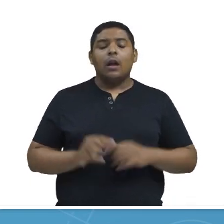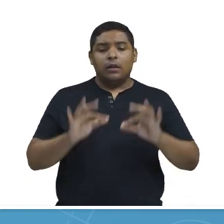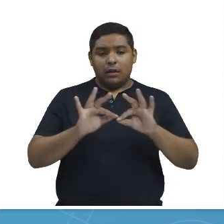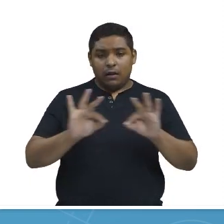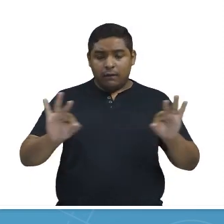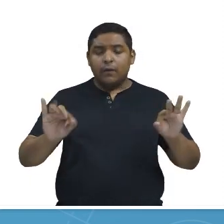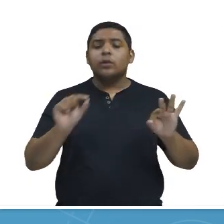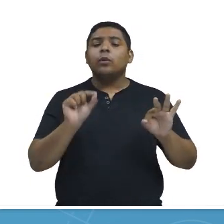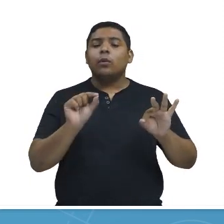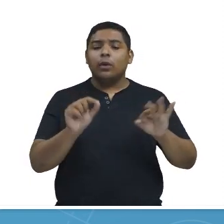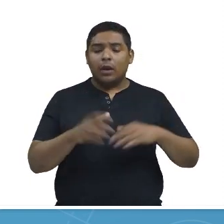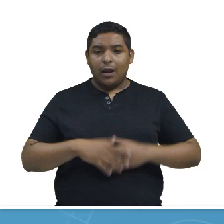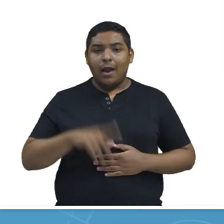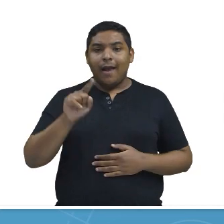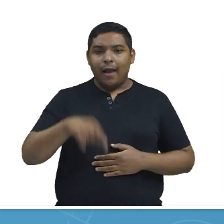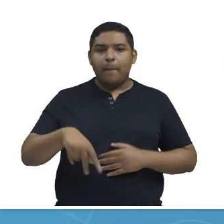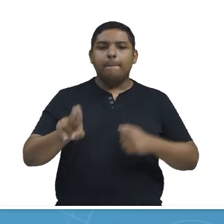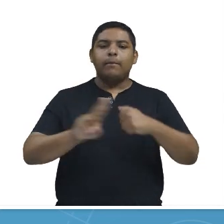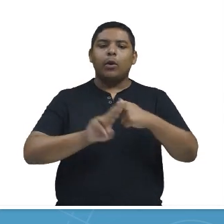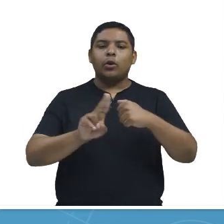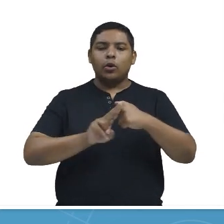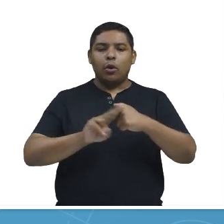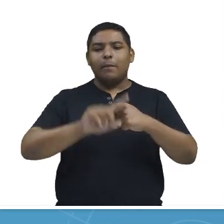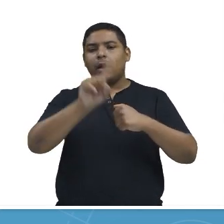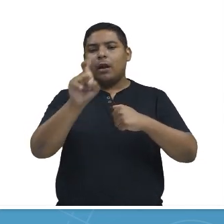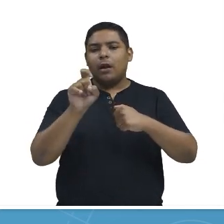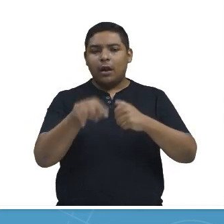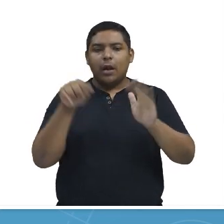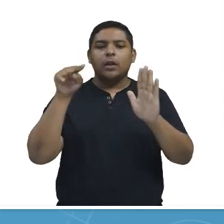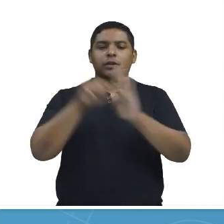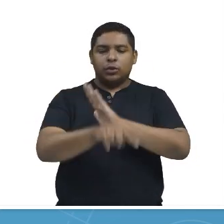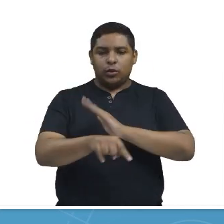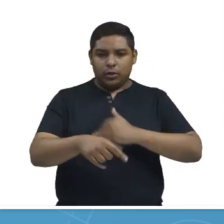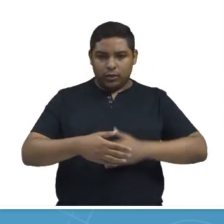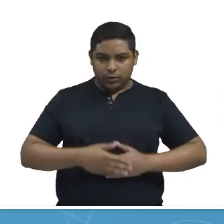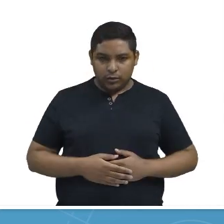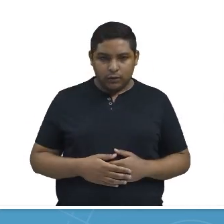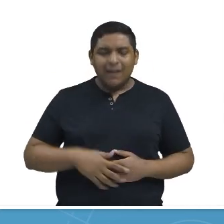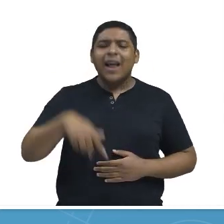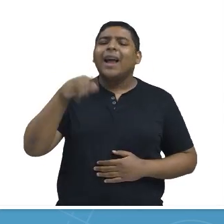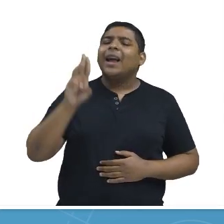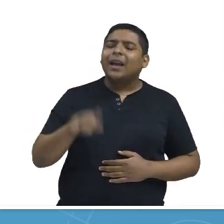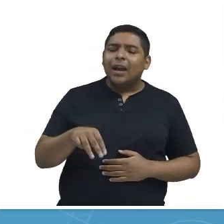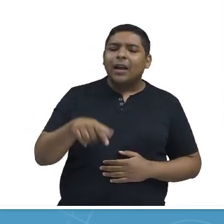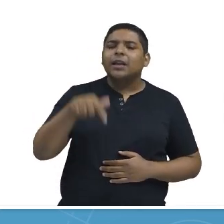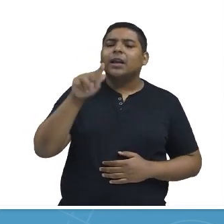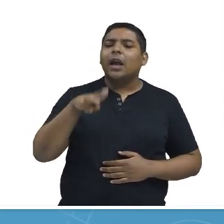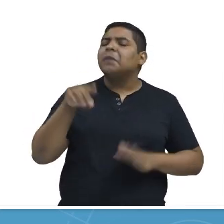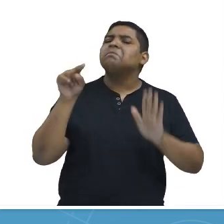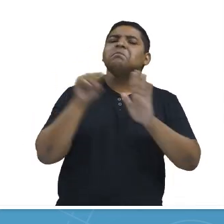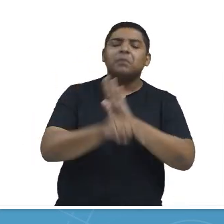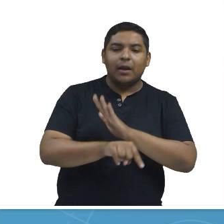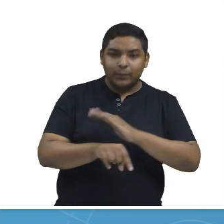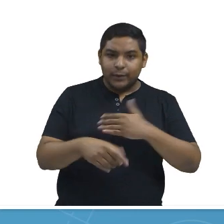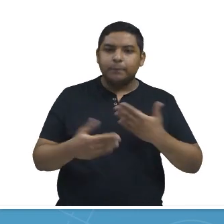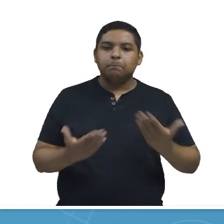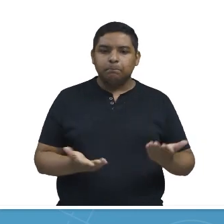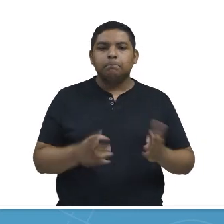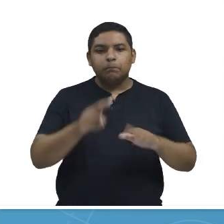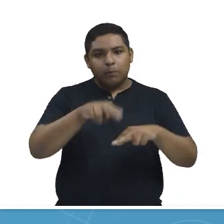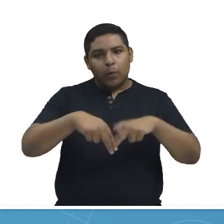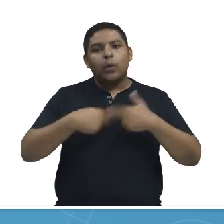é um pronome interrogativo. Porque ele está perguntando aí de quem, né? De quem é que possui? A